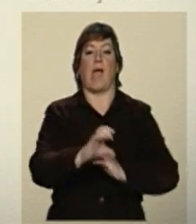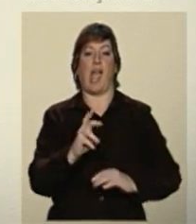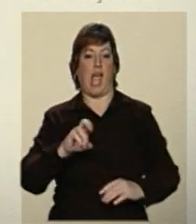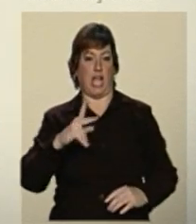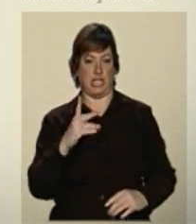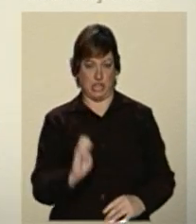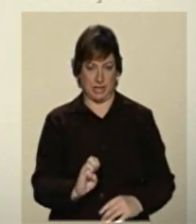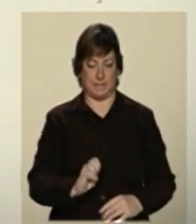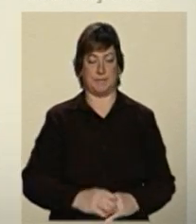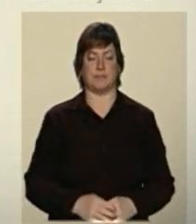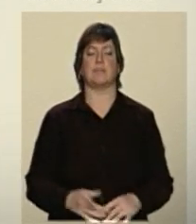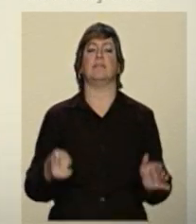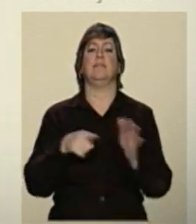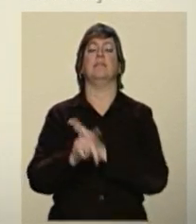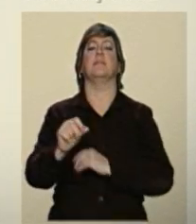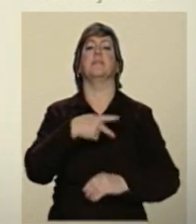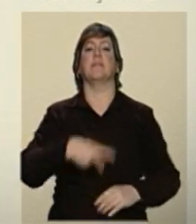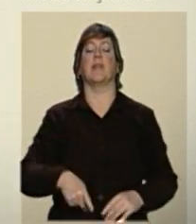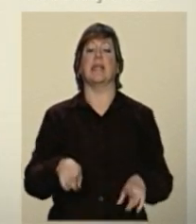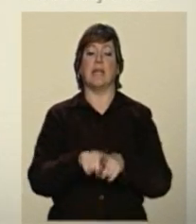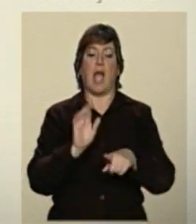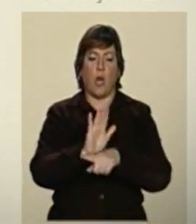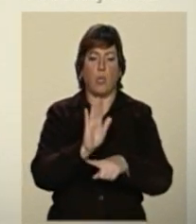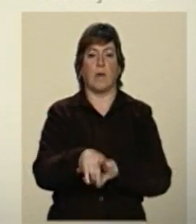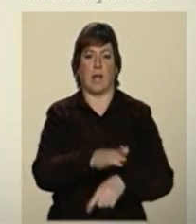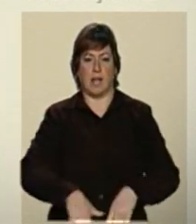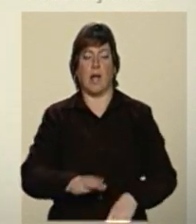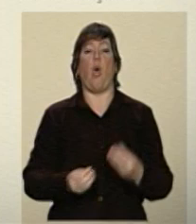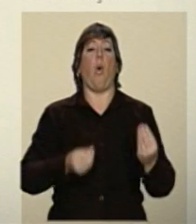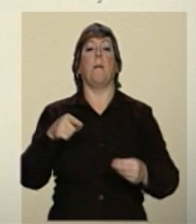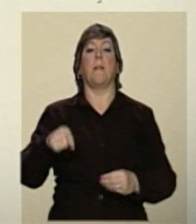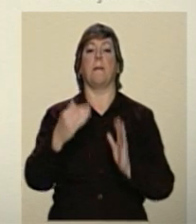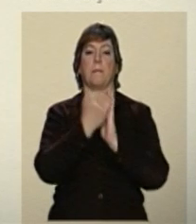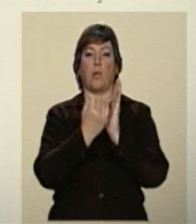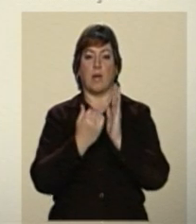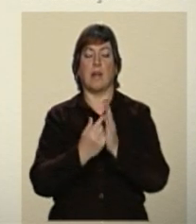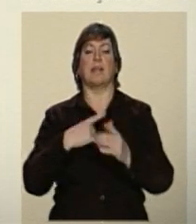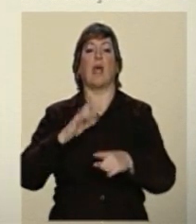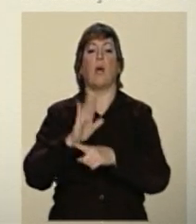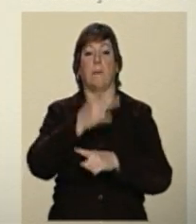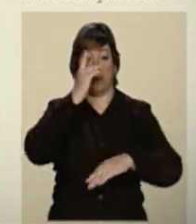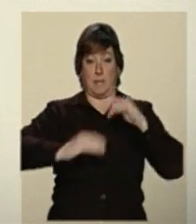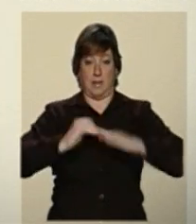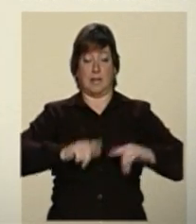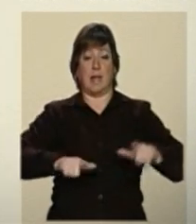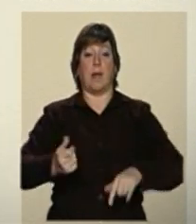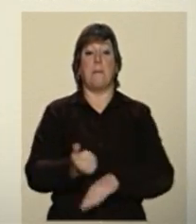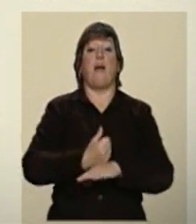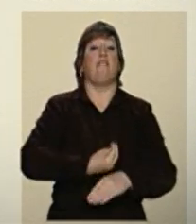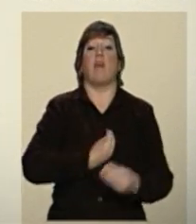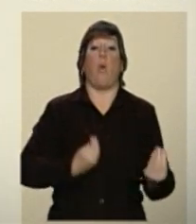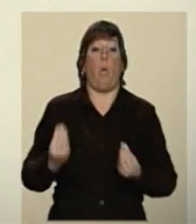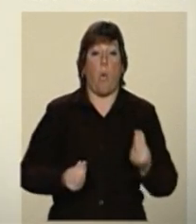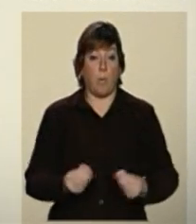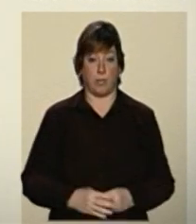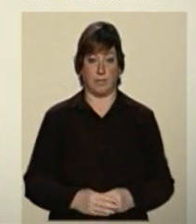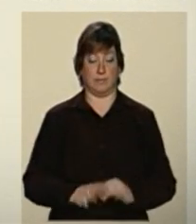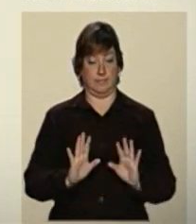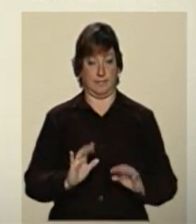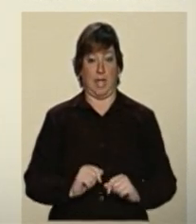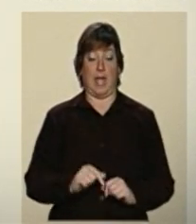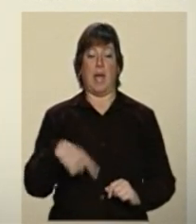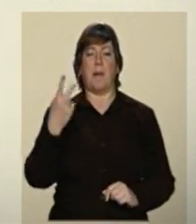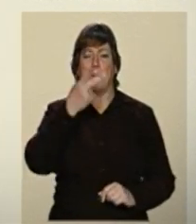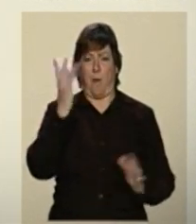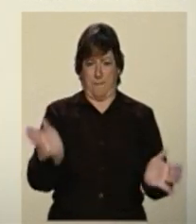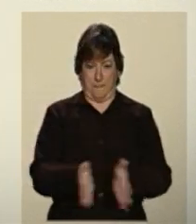além de proteger as crianças como o Brasil sem miséria tem ajudado os trabalhadores a melhorarem de vida olha Max a população